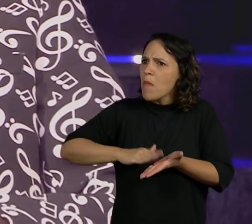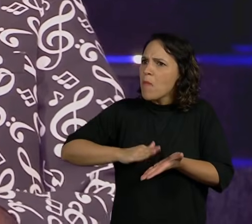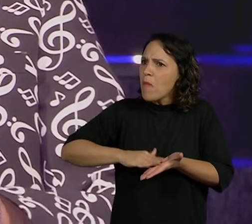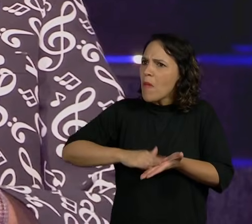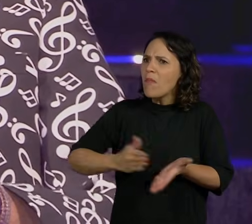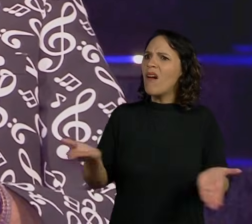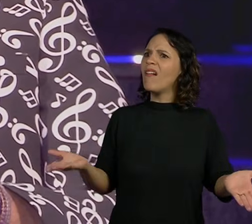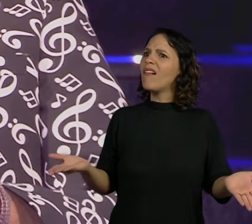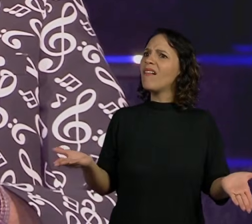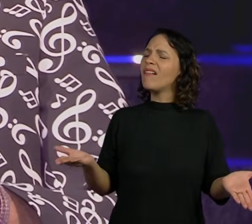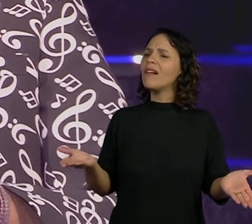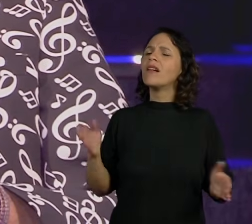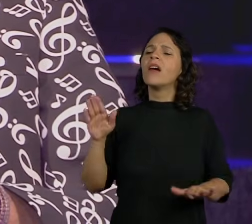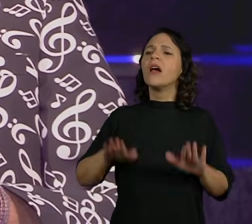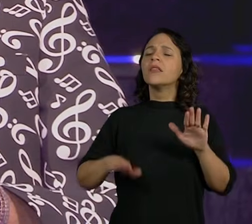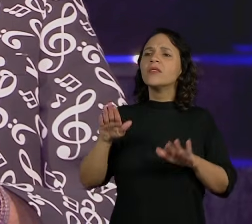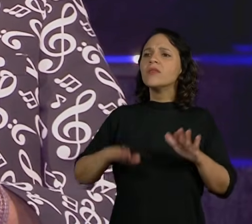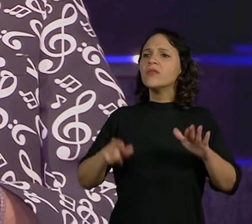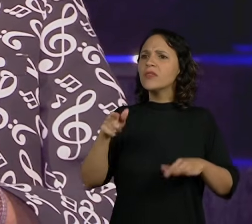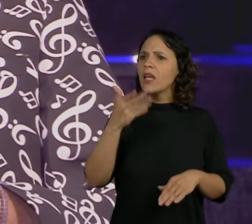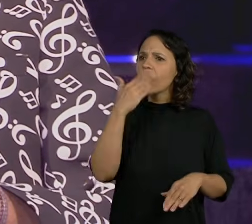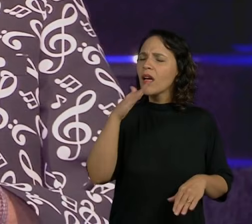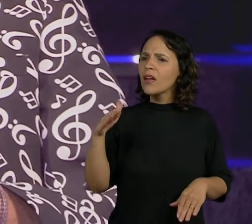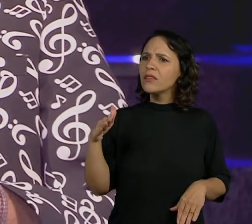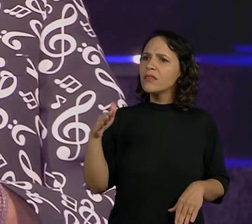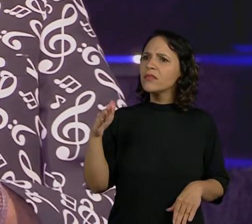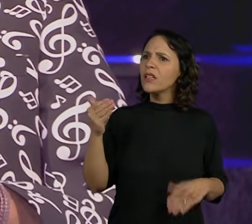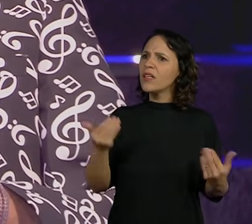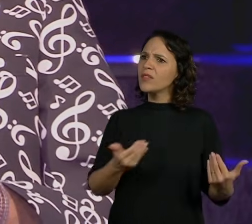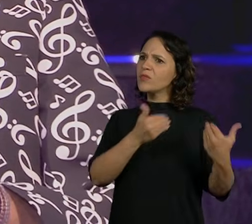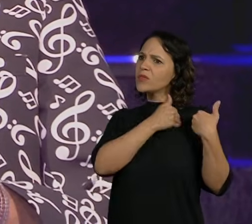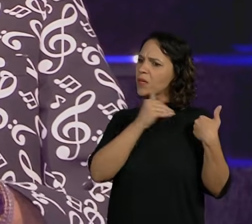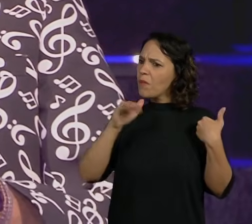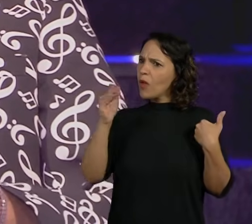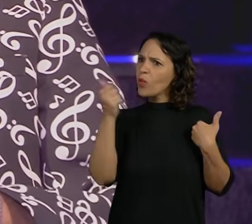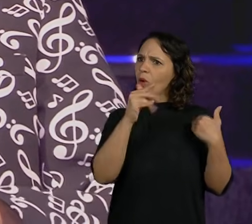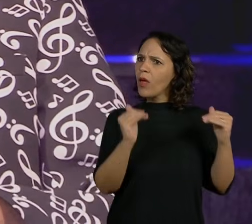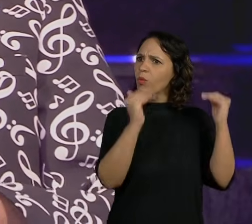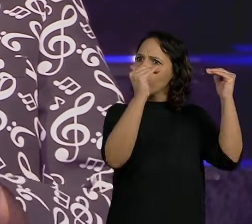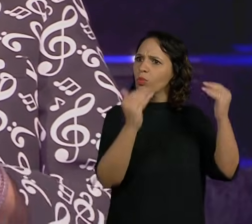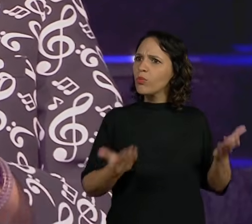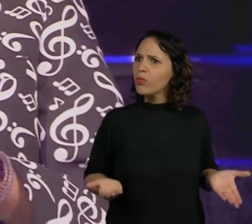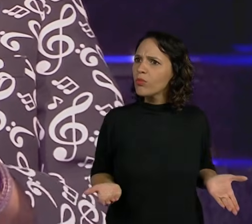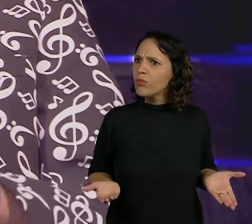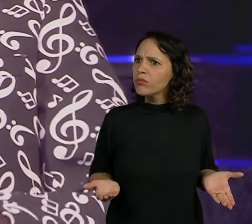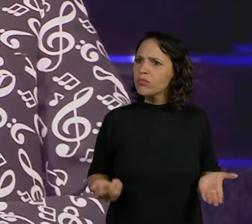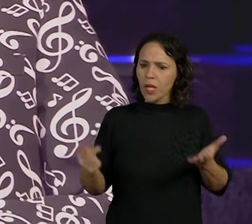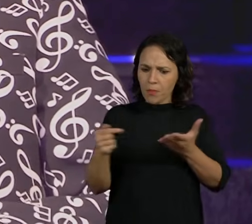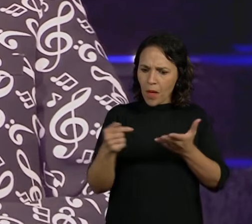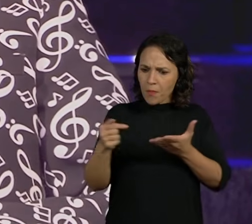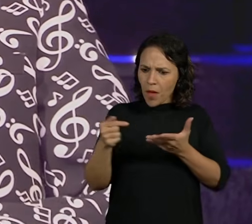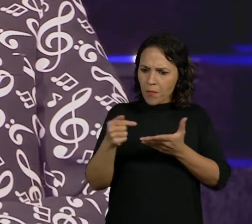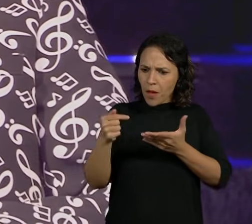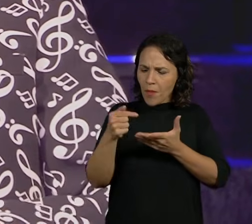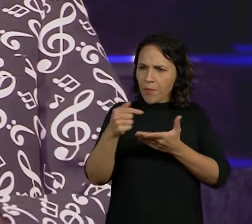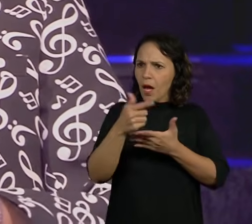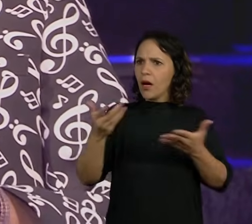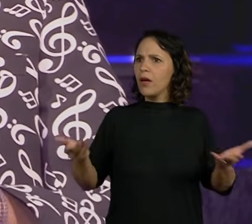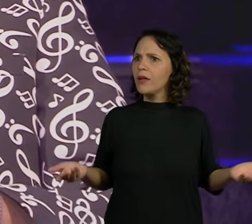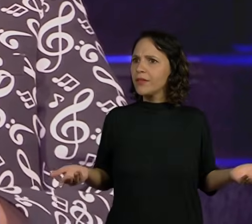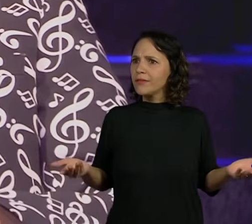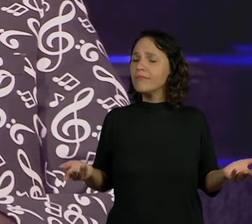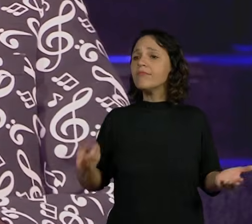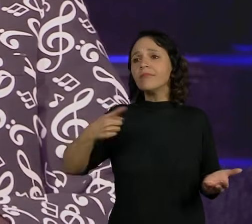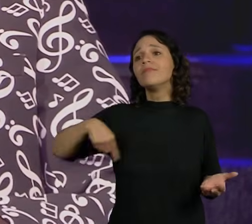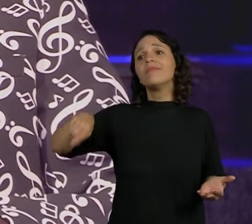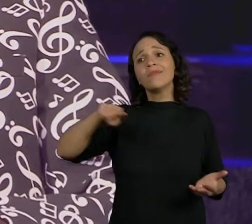passa... Talvez a criança seja... Hoje em dia a criança está mais atarefada do que um adulto, de tanta coisa na cabeça. E aí, nosso